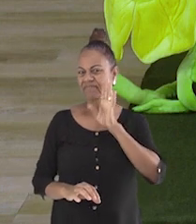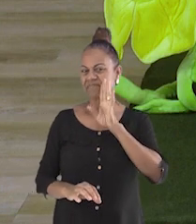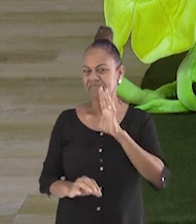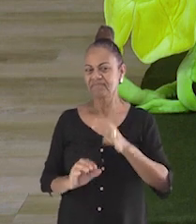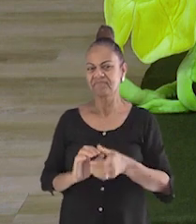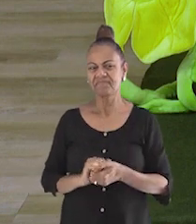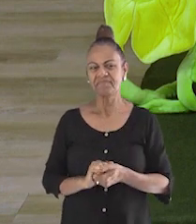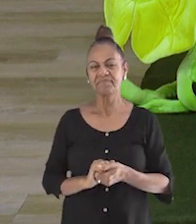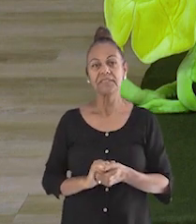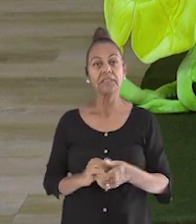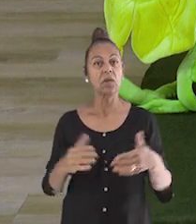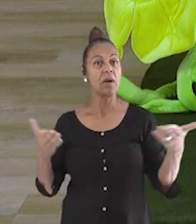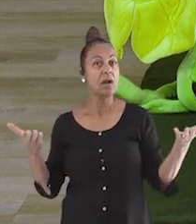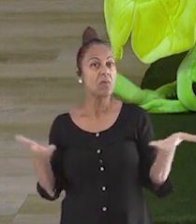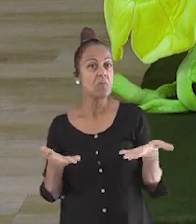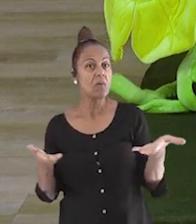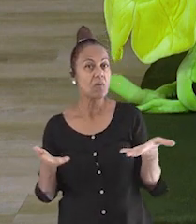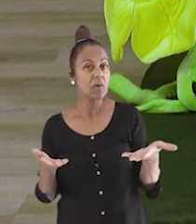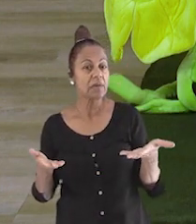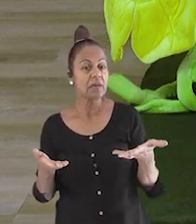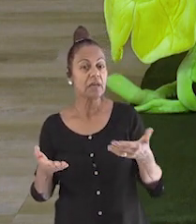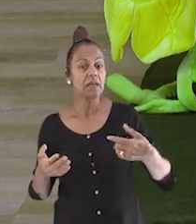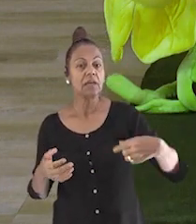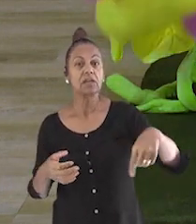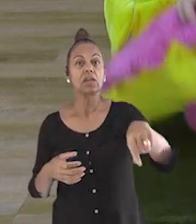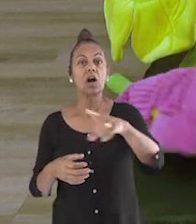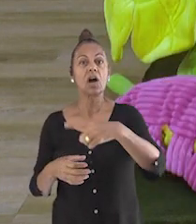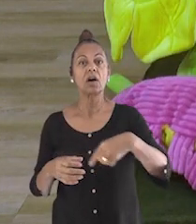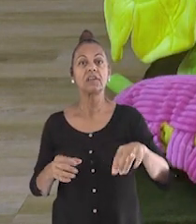Crianças, vocês gostaram da história?